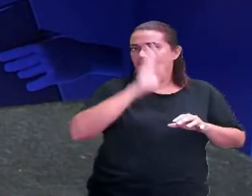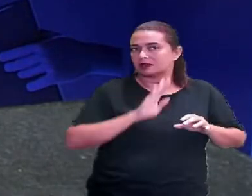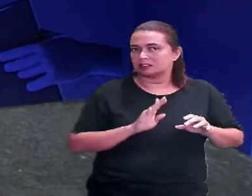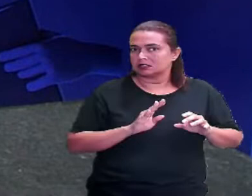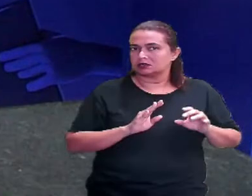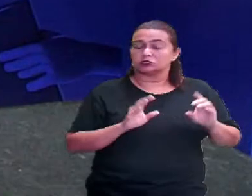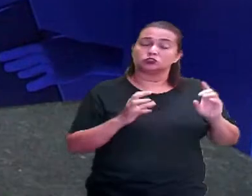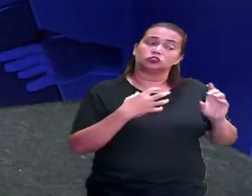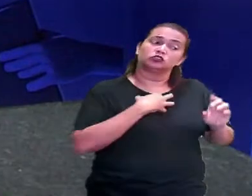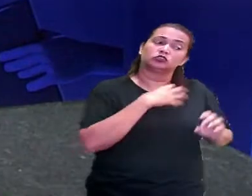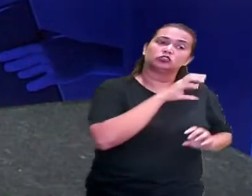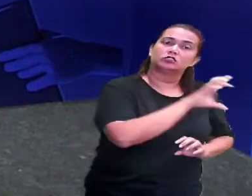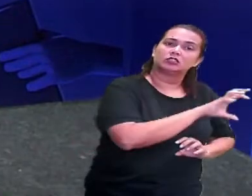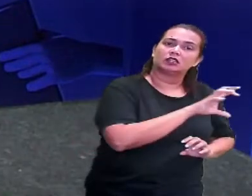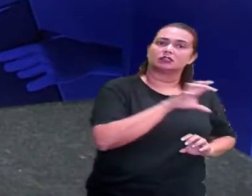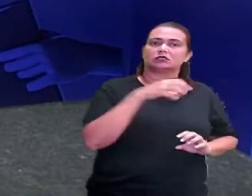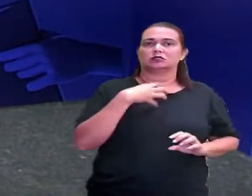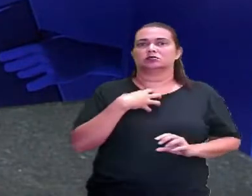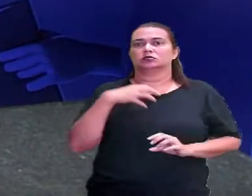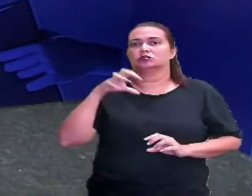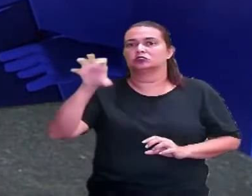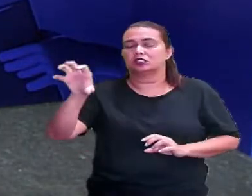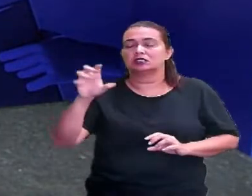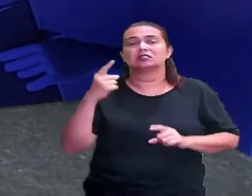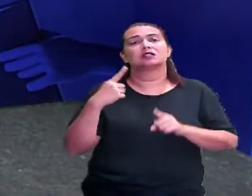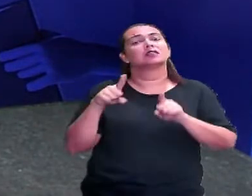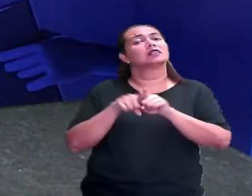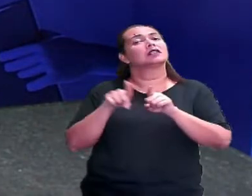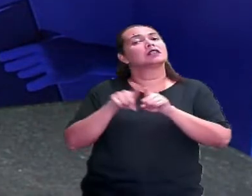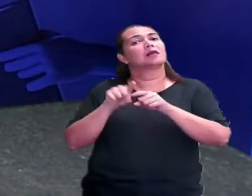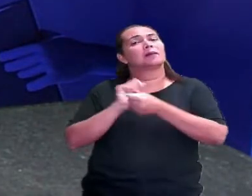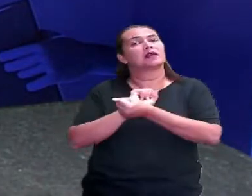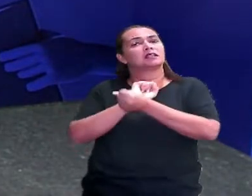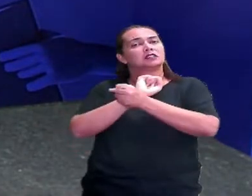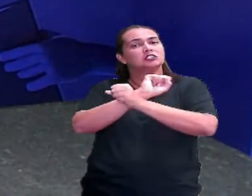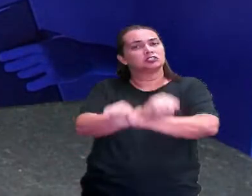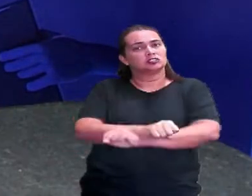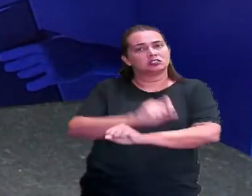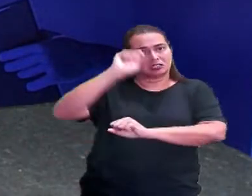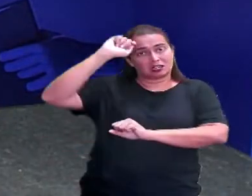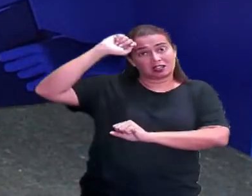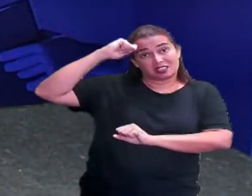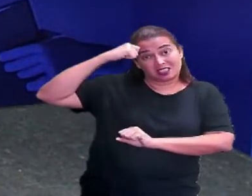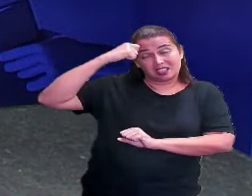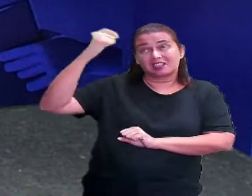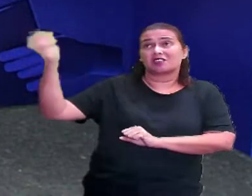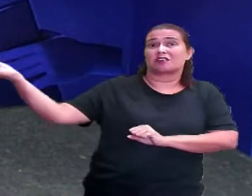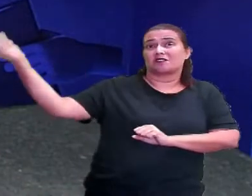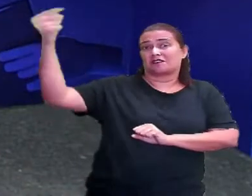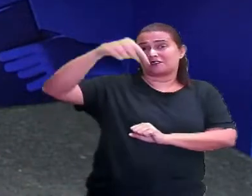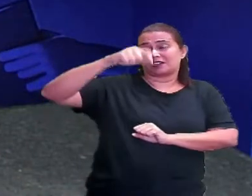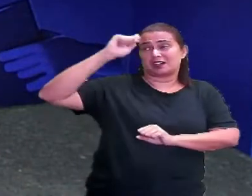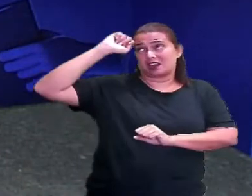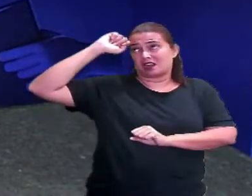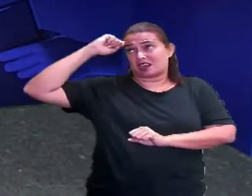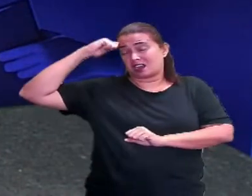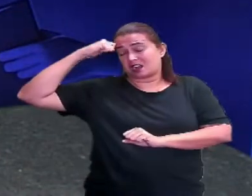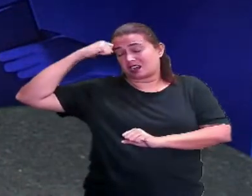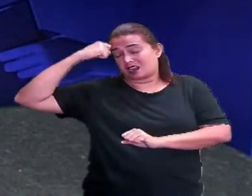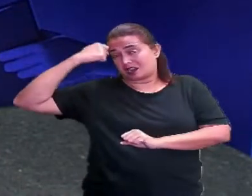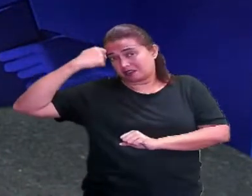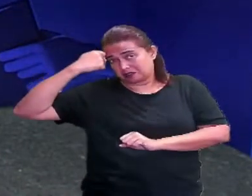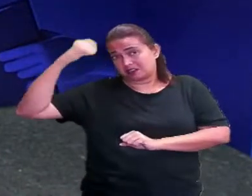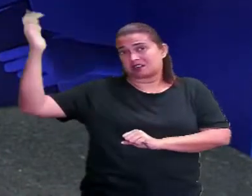especialmente, dos negros escravizados que vinham da África aqui para o